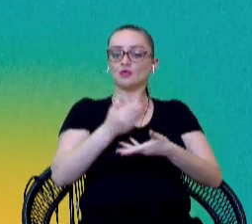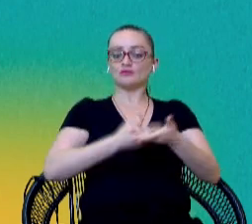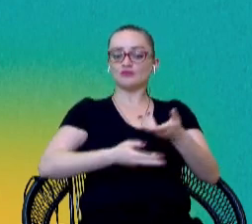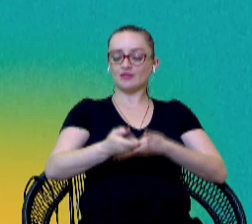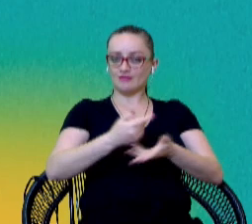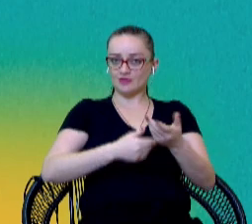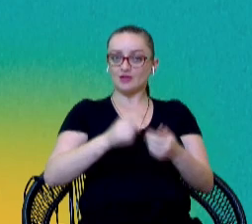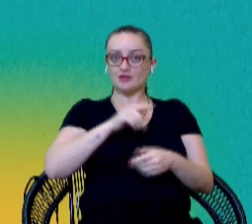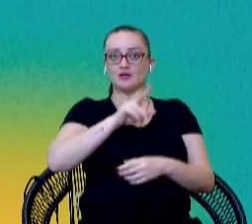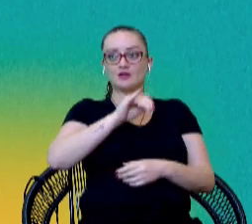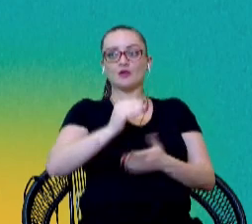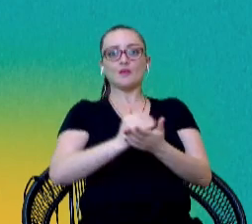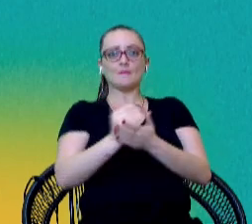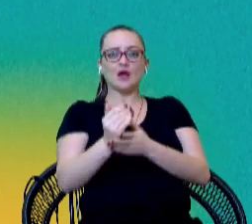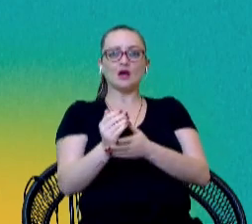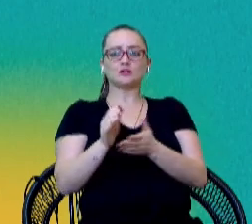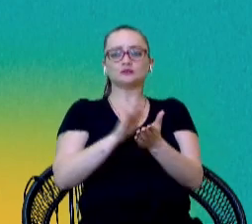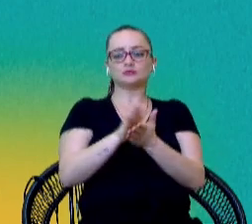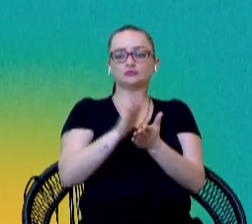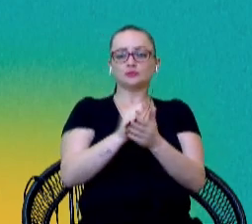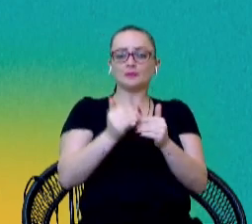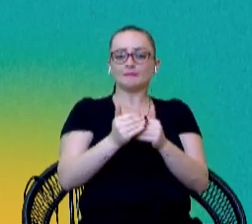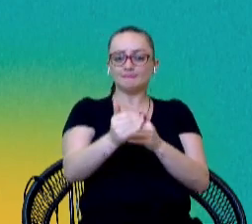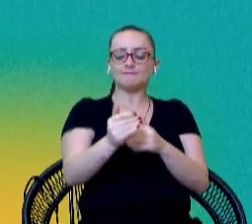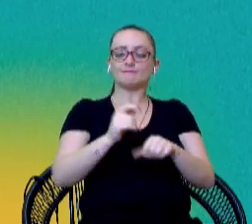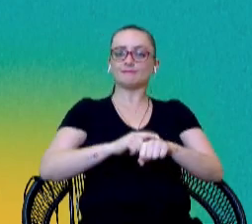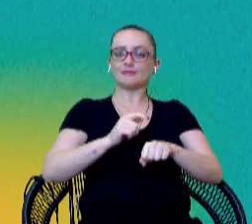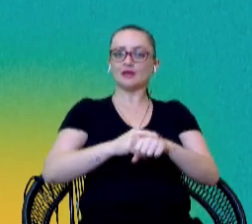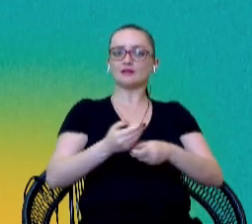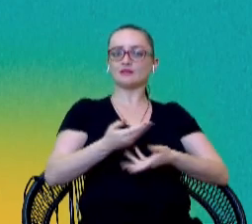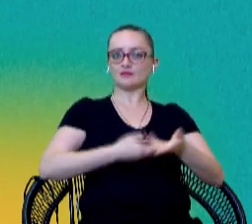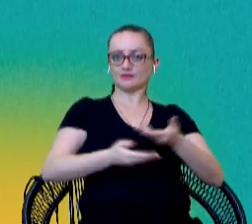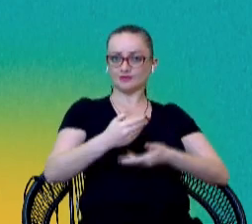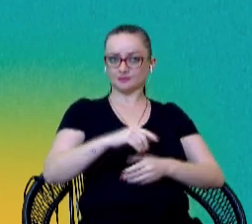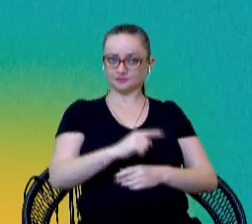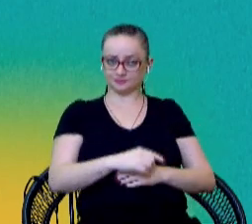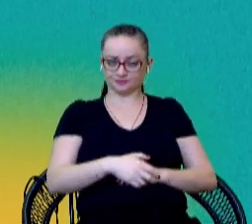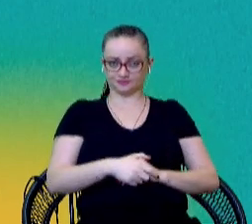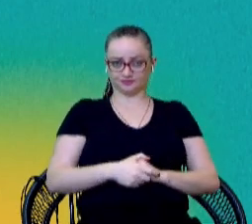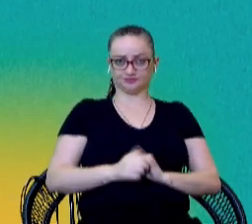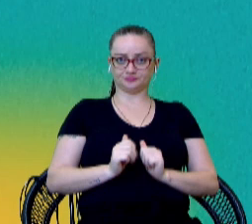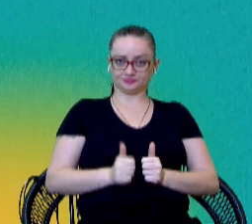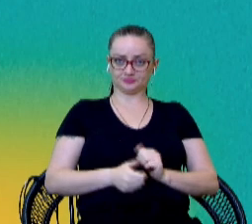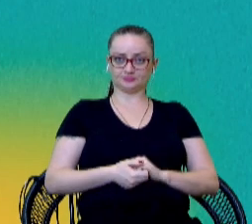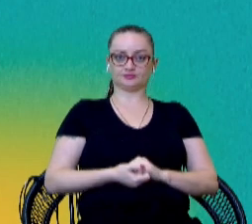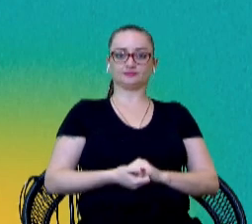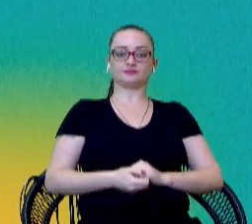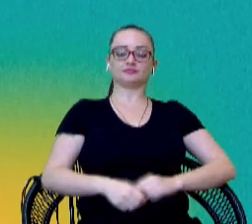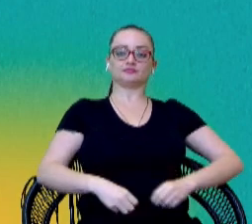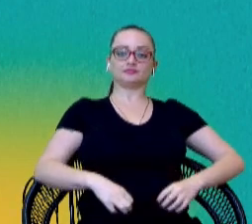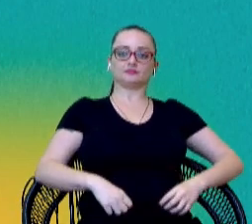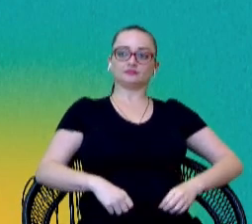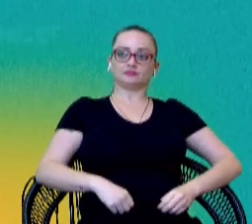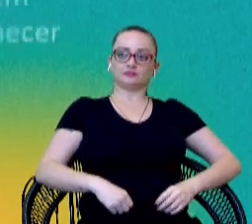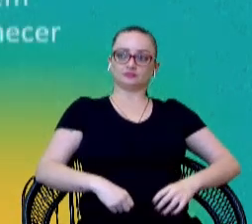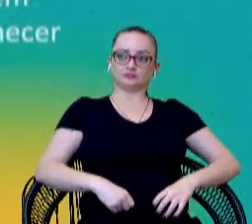tá? Então você começa a gastar a partir do momento que ele tá trafegando aqui. Beleza?